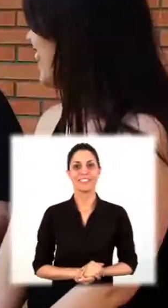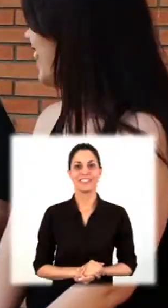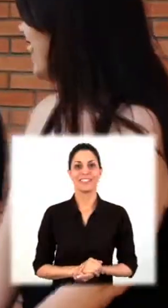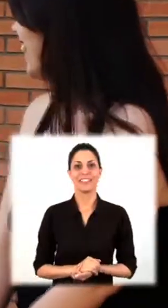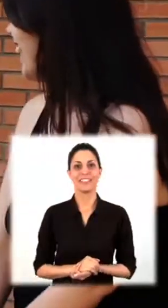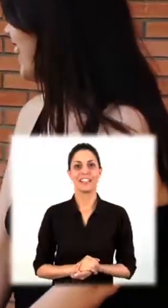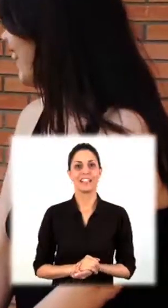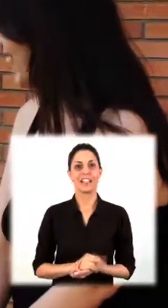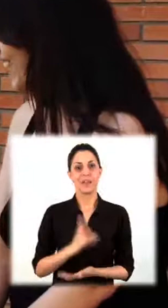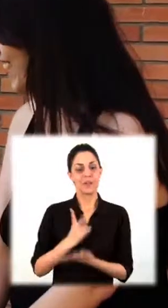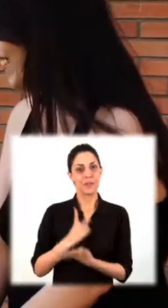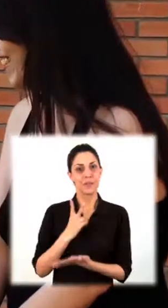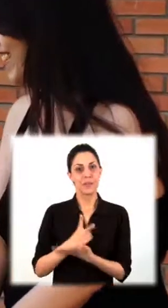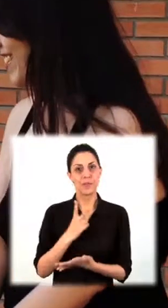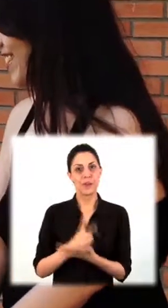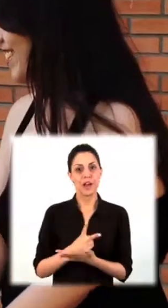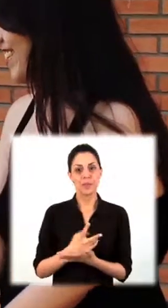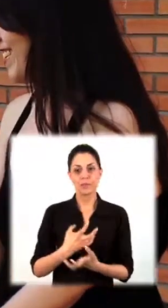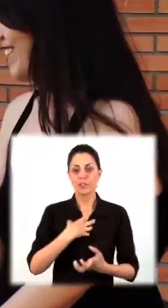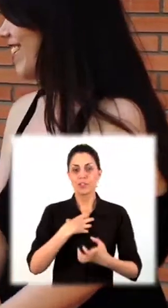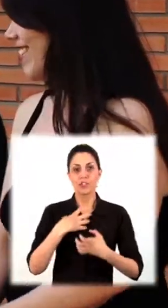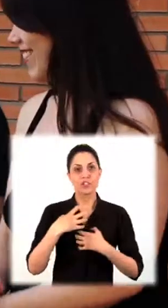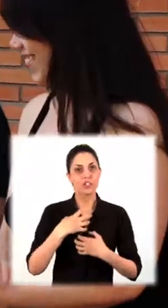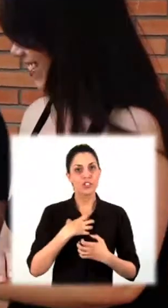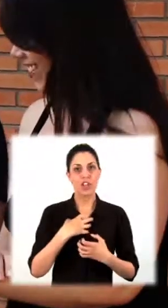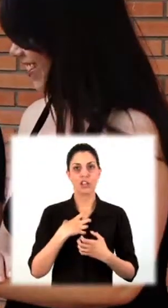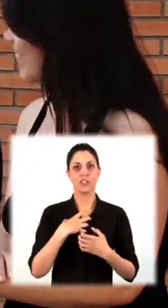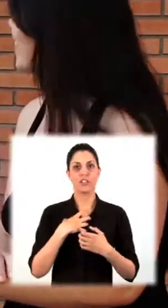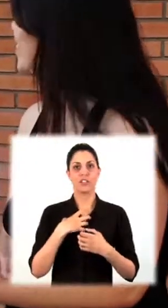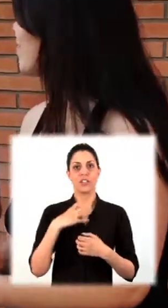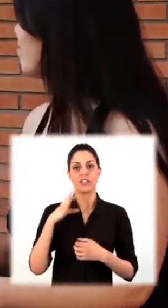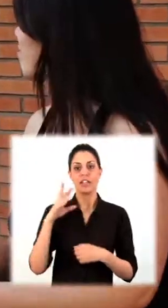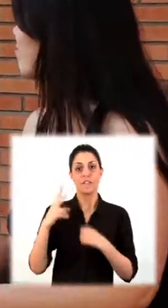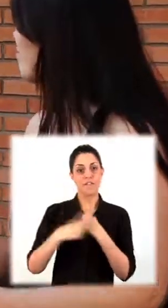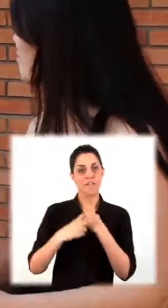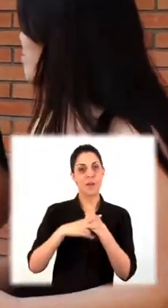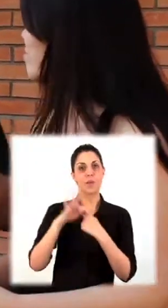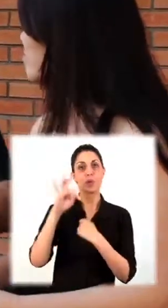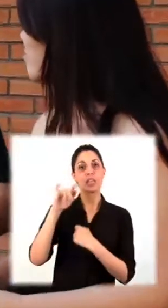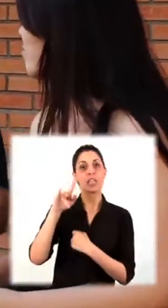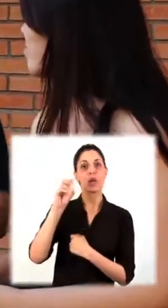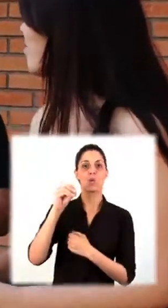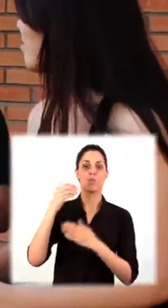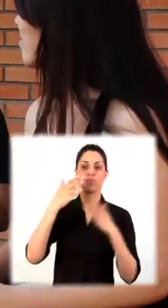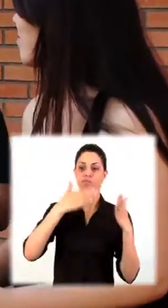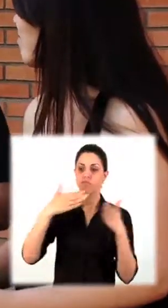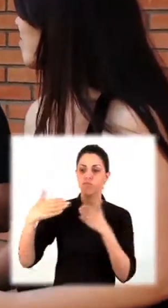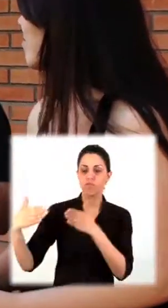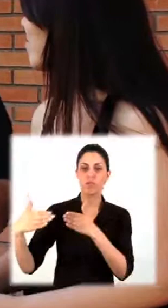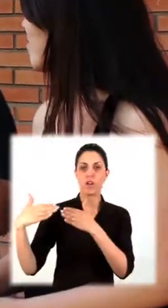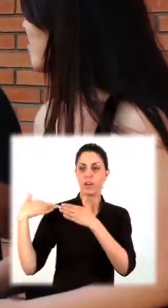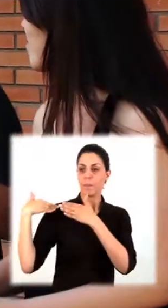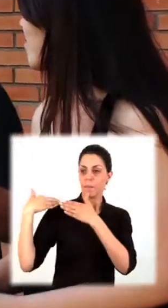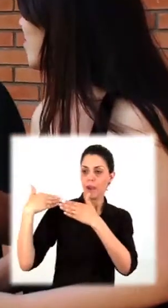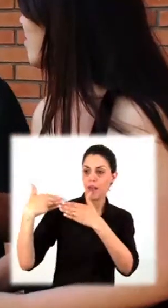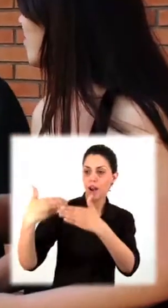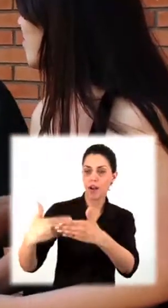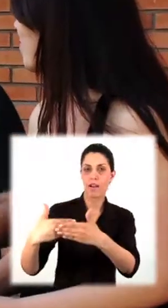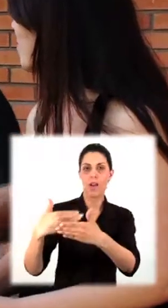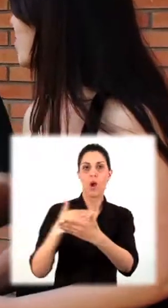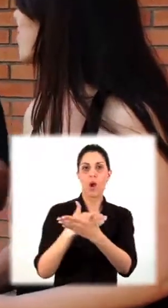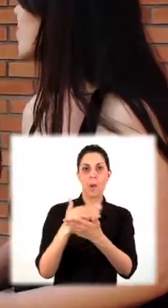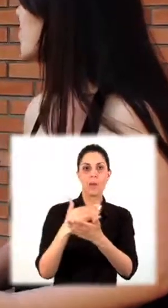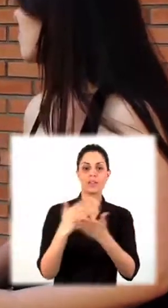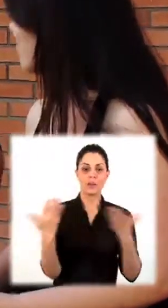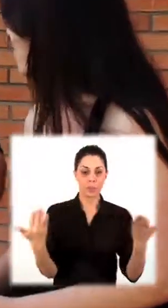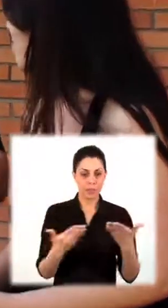com a Marília. E a própria maneira como você traça o tempo da narrativa, né? Você começa no